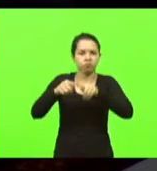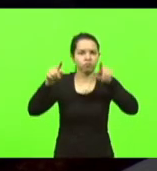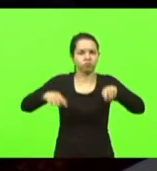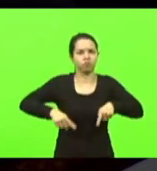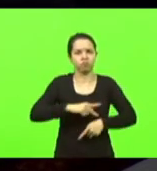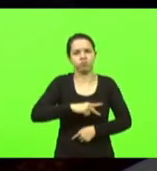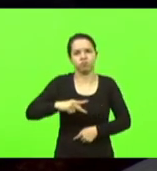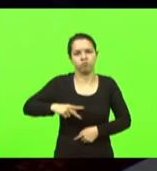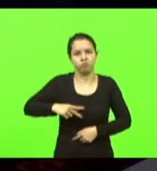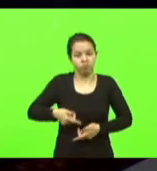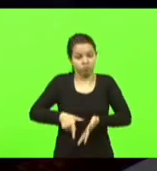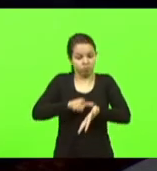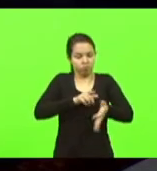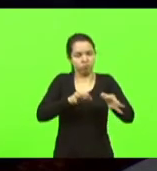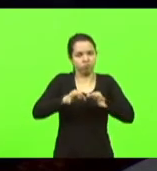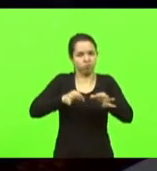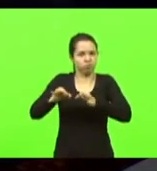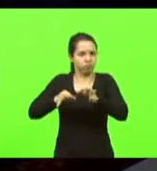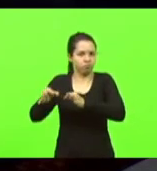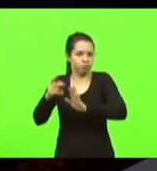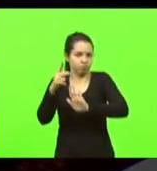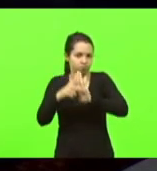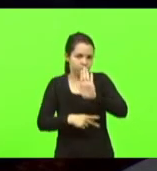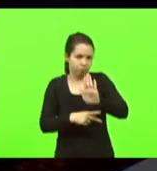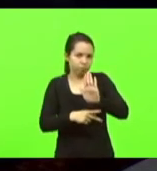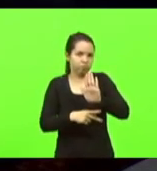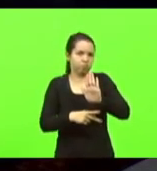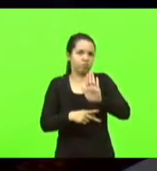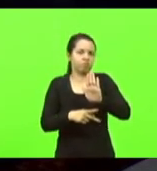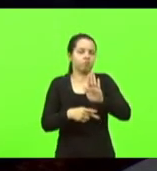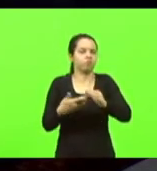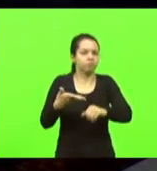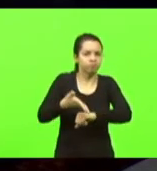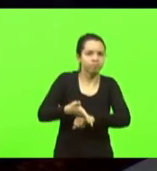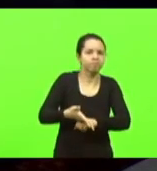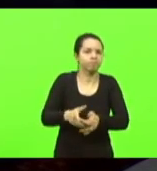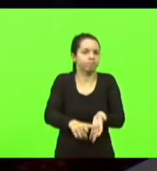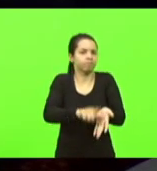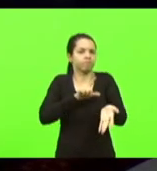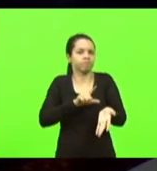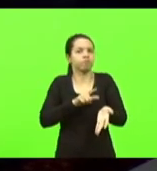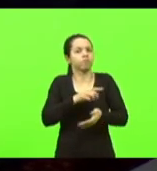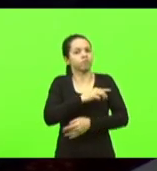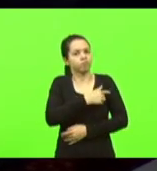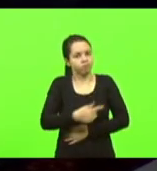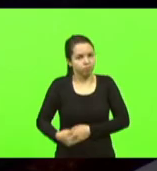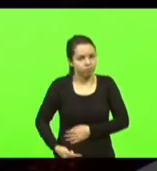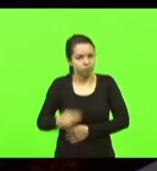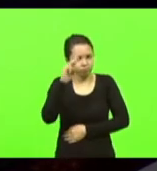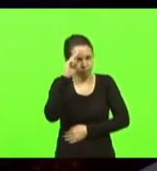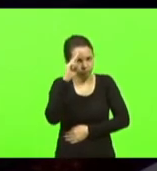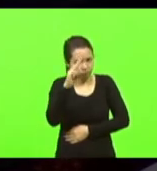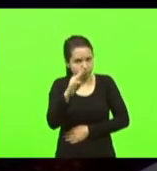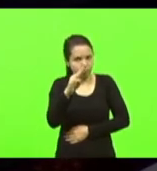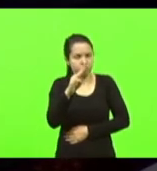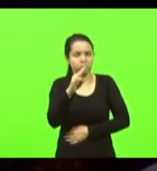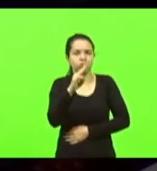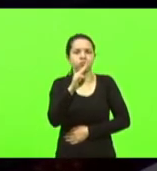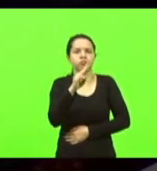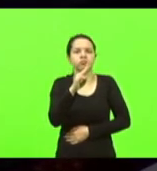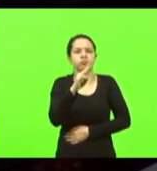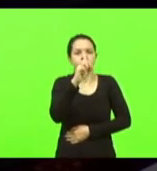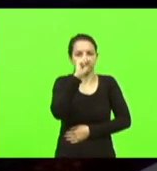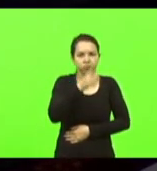antes de elaborar o projeto de trazer para cá o Governador Carlos Moisés determinou ao em breve a